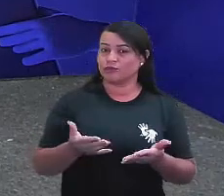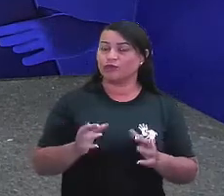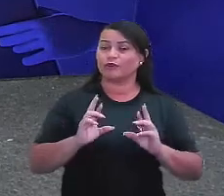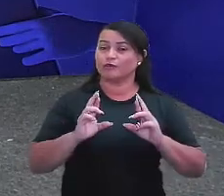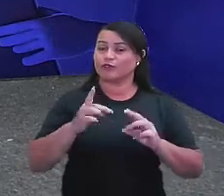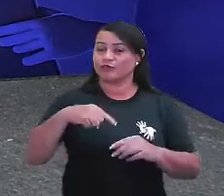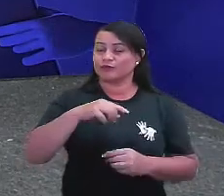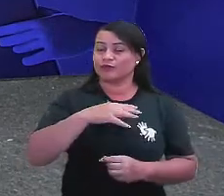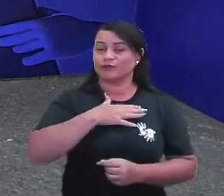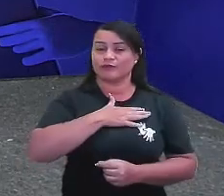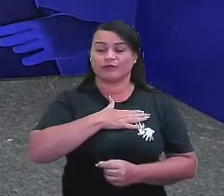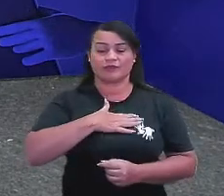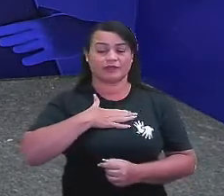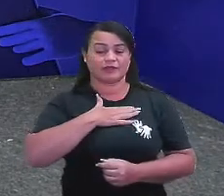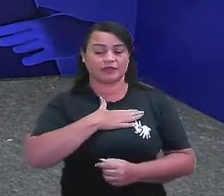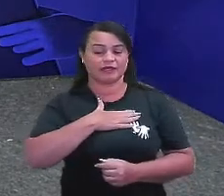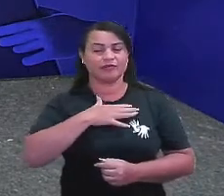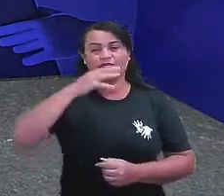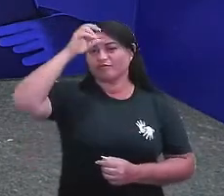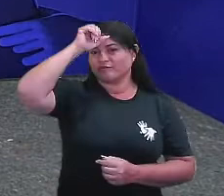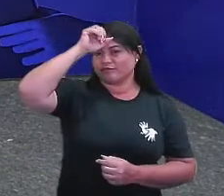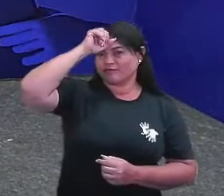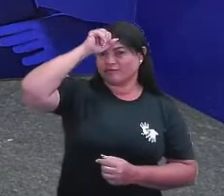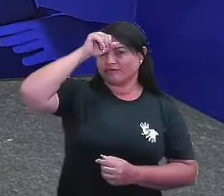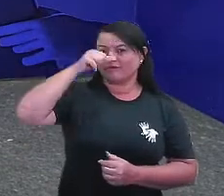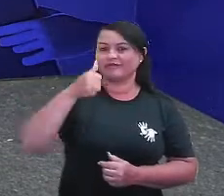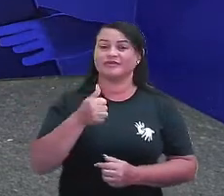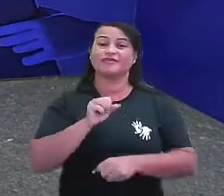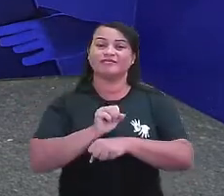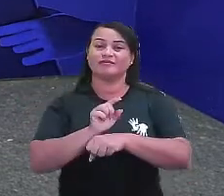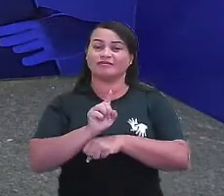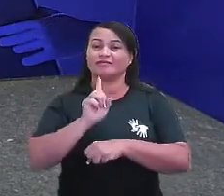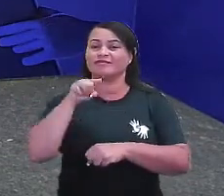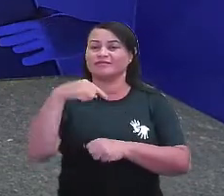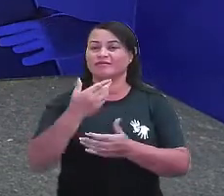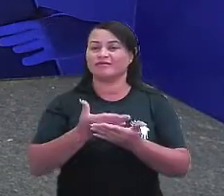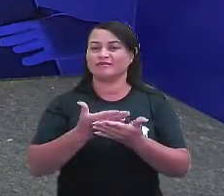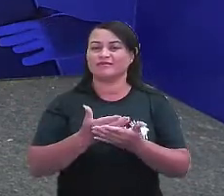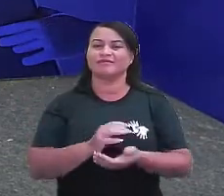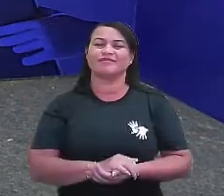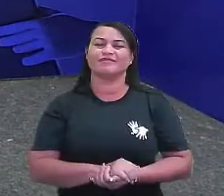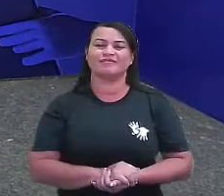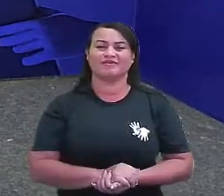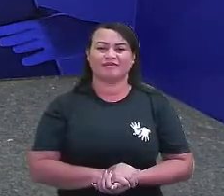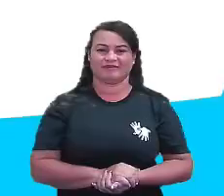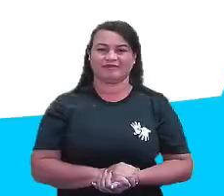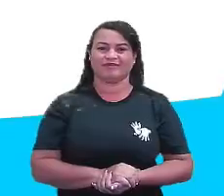espero que você tenha gostado, tenha aprendido bastante. Eu espero você na próxima aula.